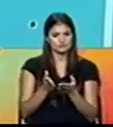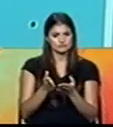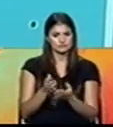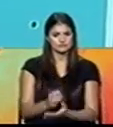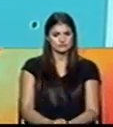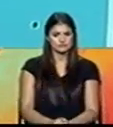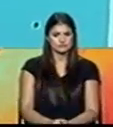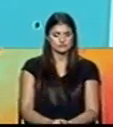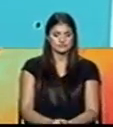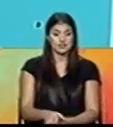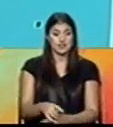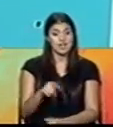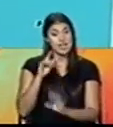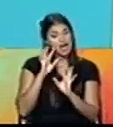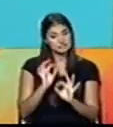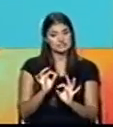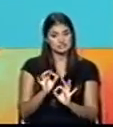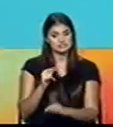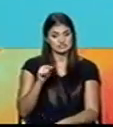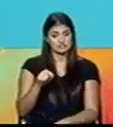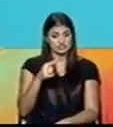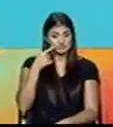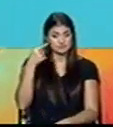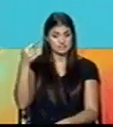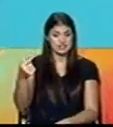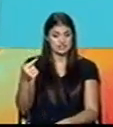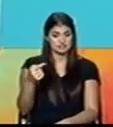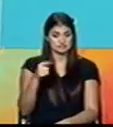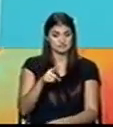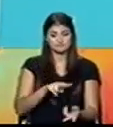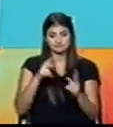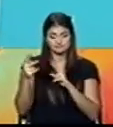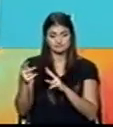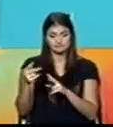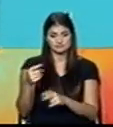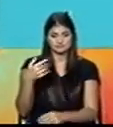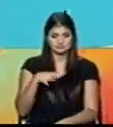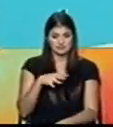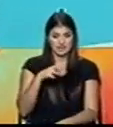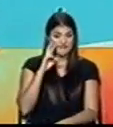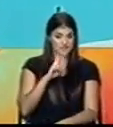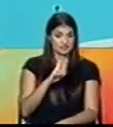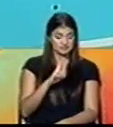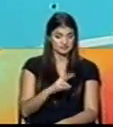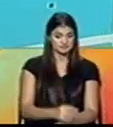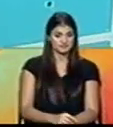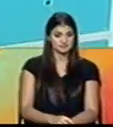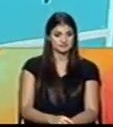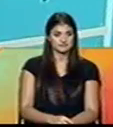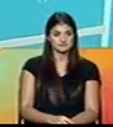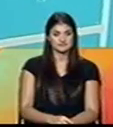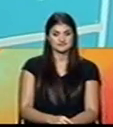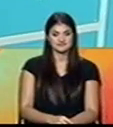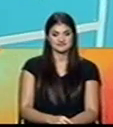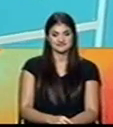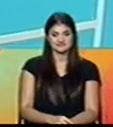forma? Isto é, ah, é uma mesmo forma assim, não é? Especial. É uma, é uma forma onde passa especial. De um lado para o um outro. Lado. Querem ver? Tcharam. Pronto, já está. E